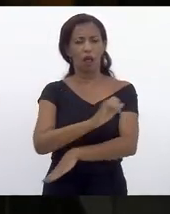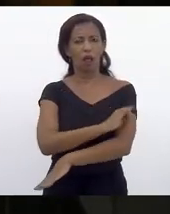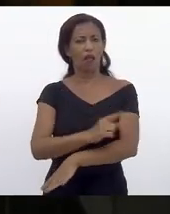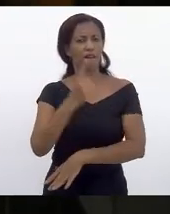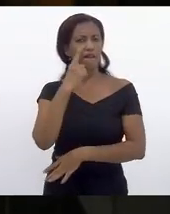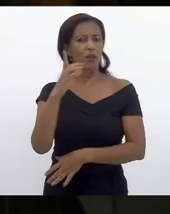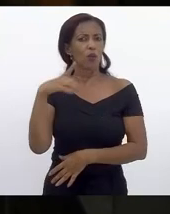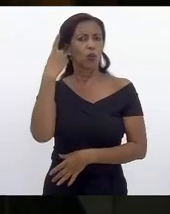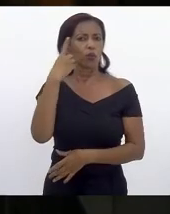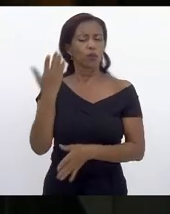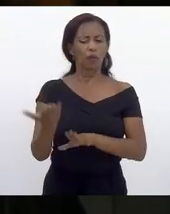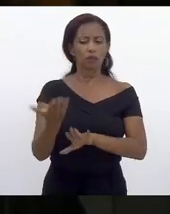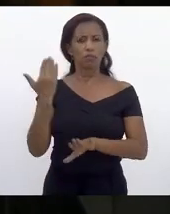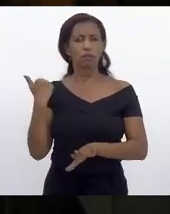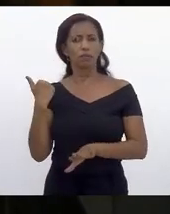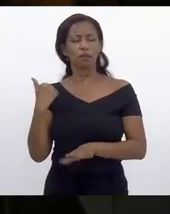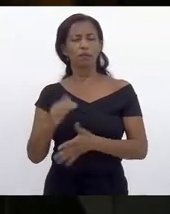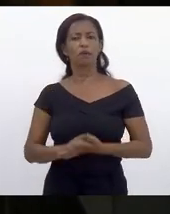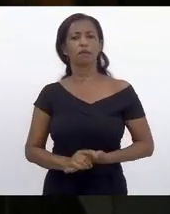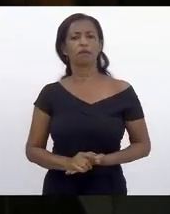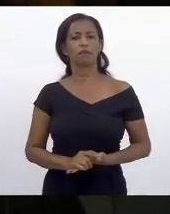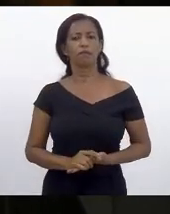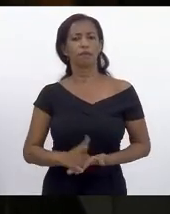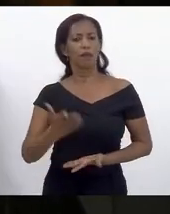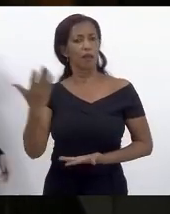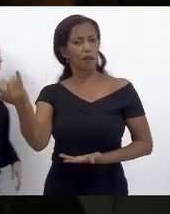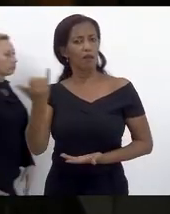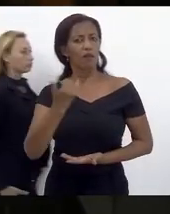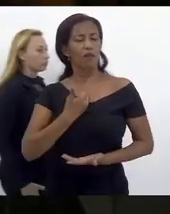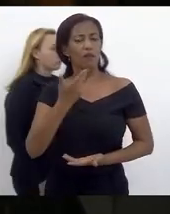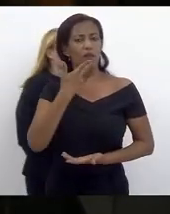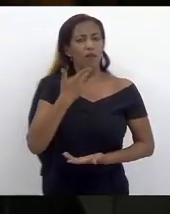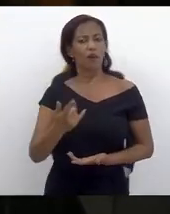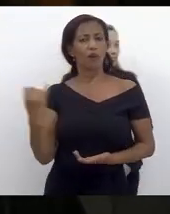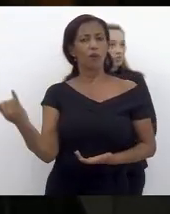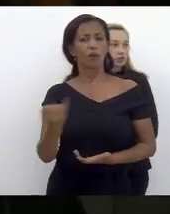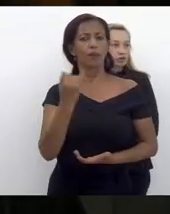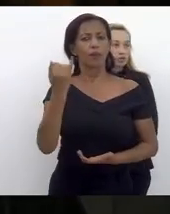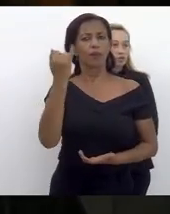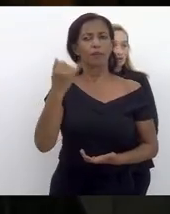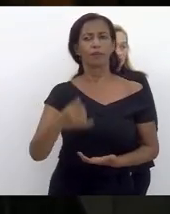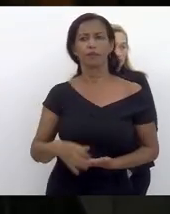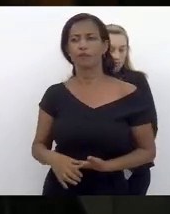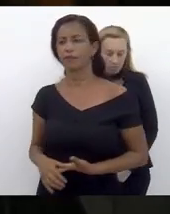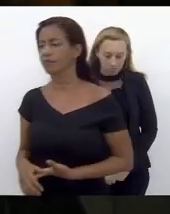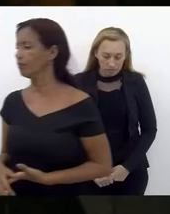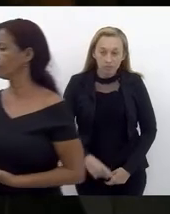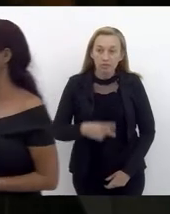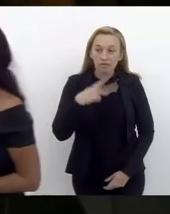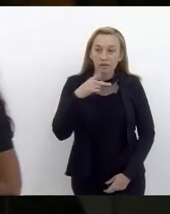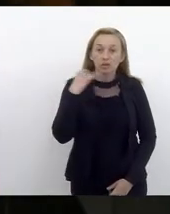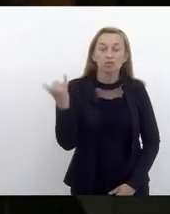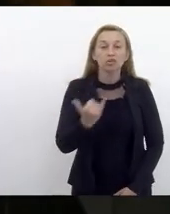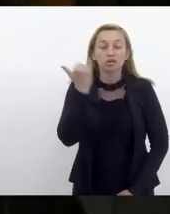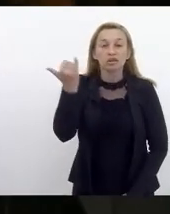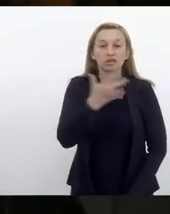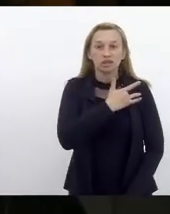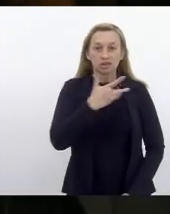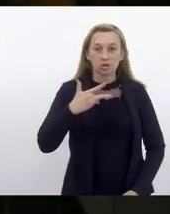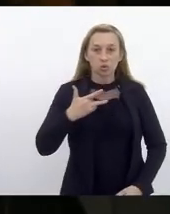que um deputado aqui anteriormente a mim falou, ressaltou a importância da saúde.